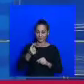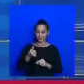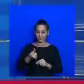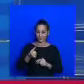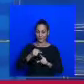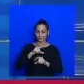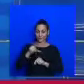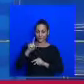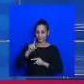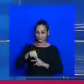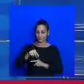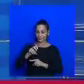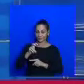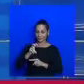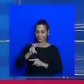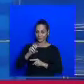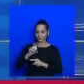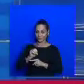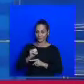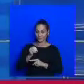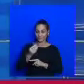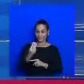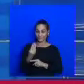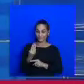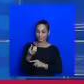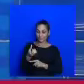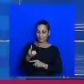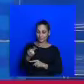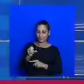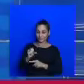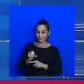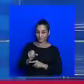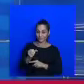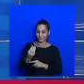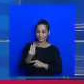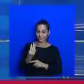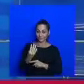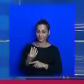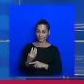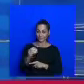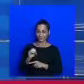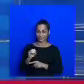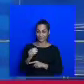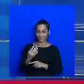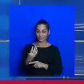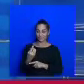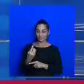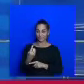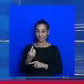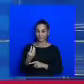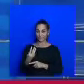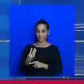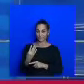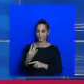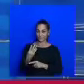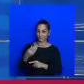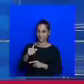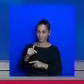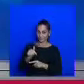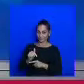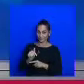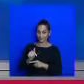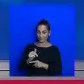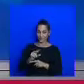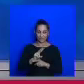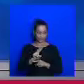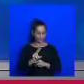sorteadas. Foram 50, 39, 34, 04, 13 e